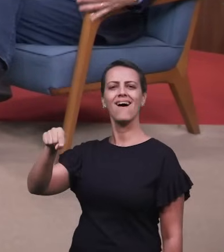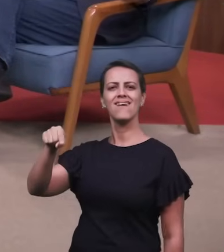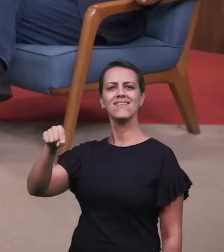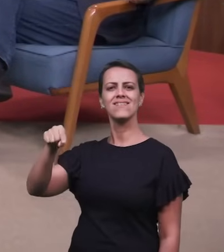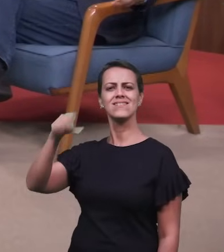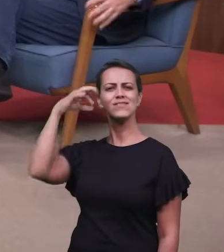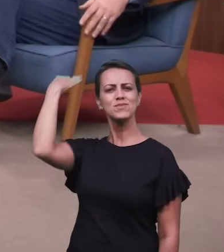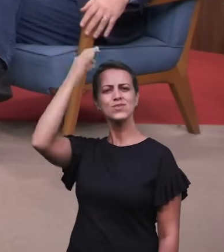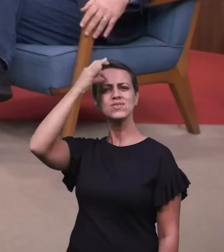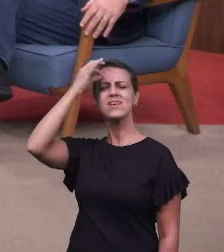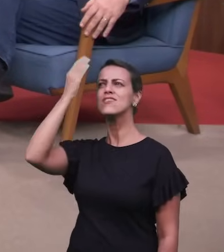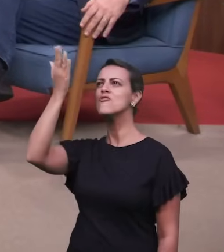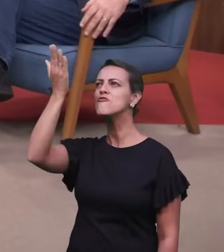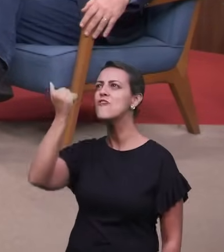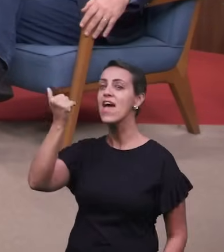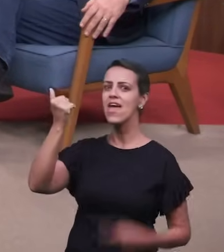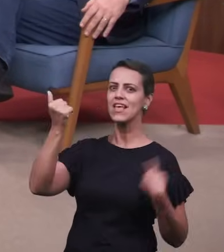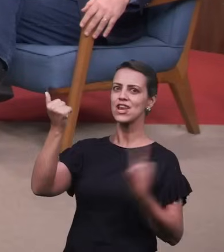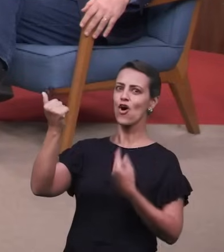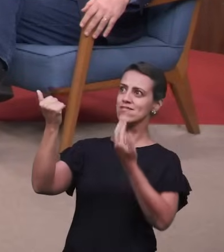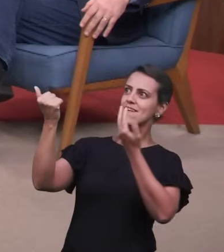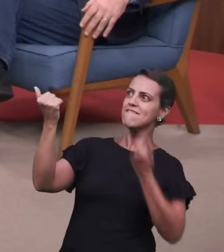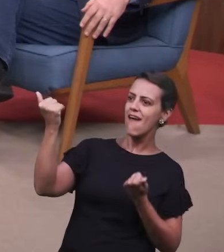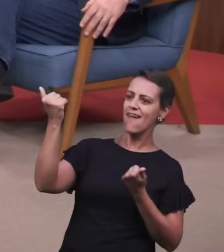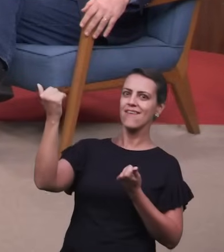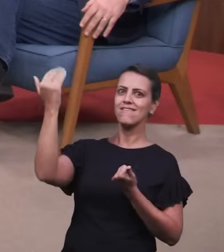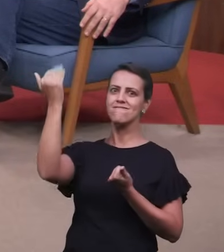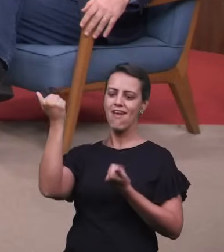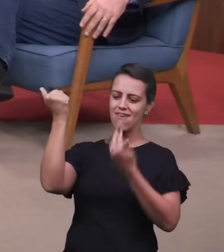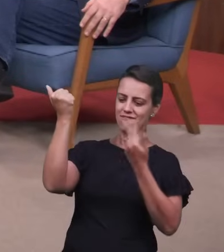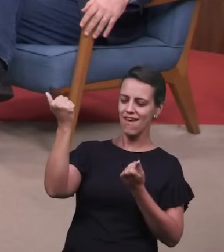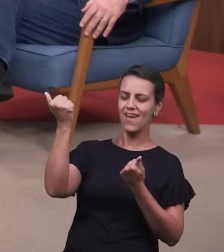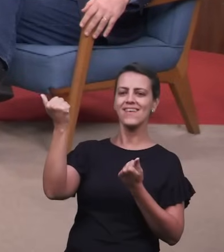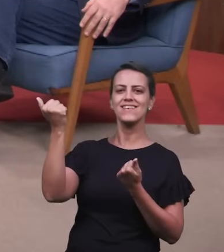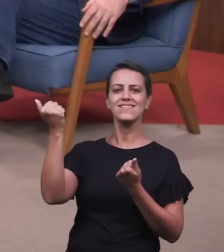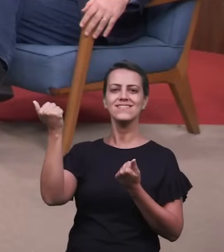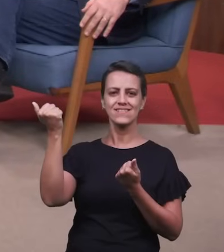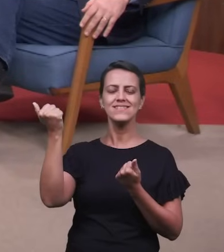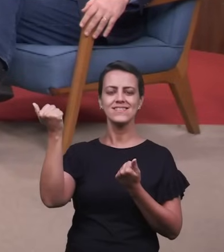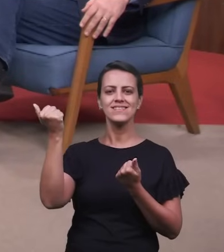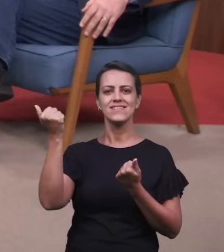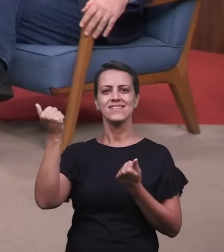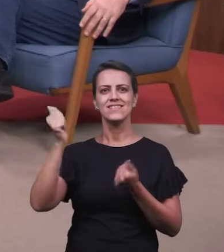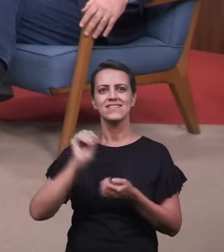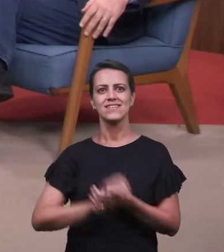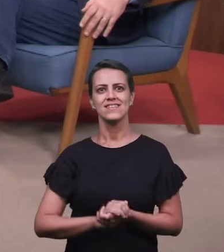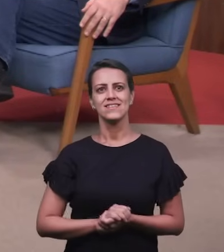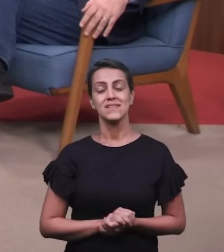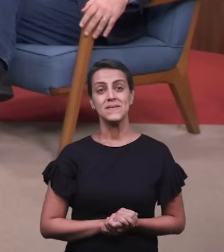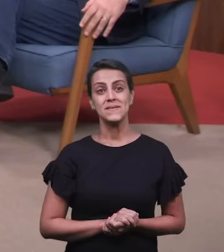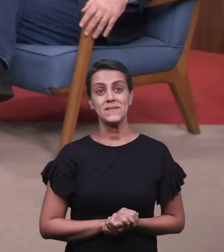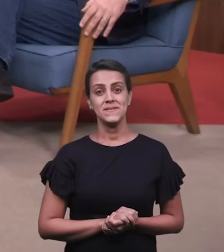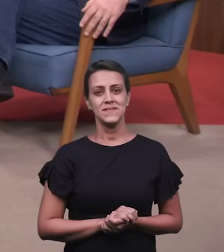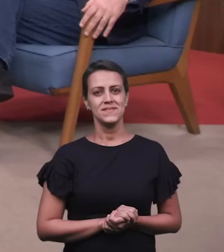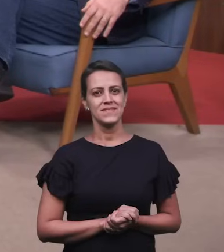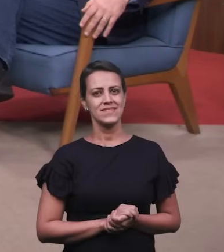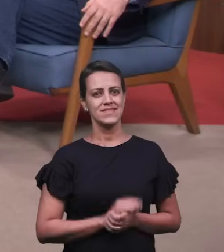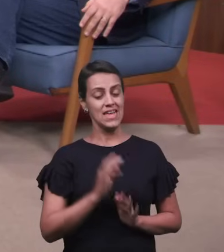falando e a igreja está reverberando. E essa ordem que está na palavra